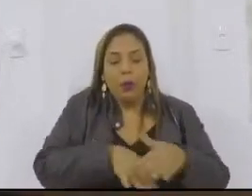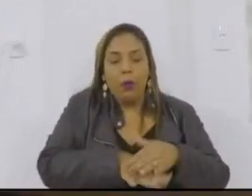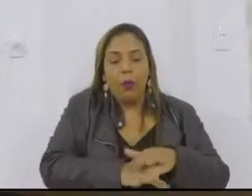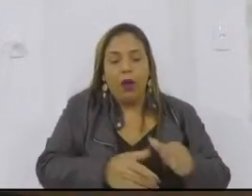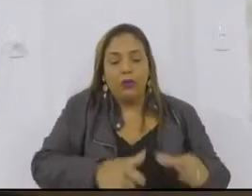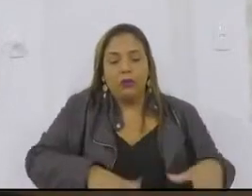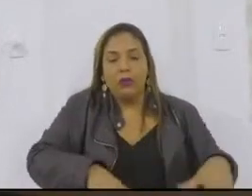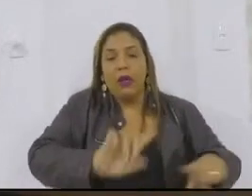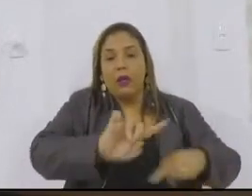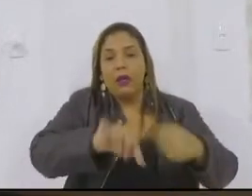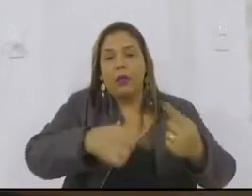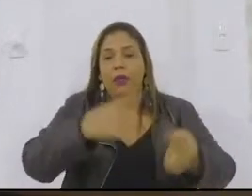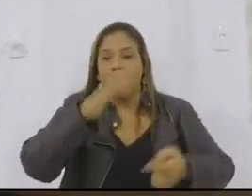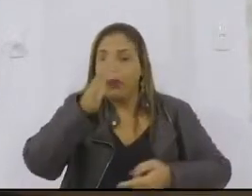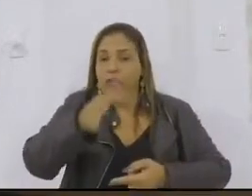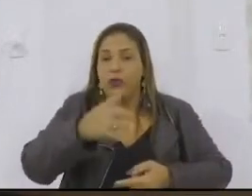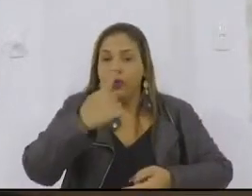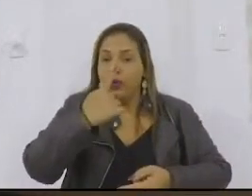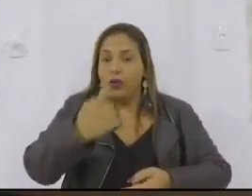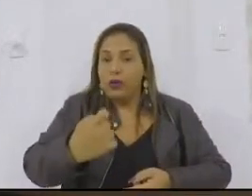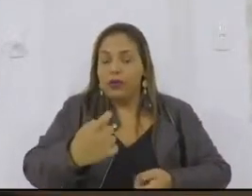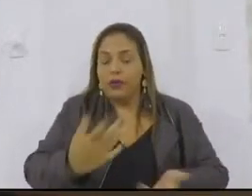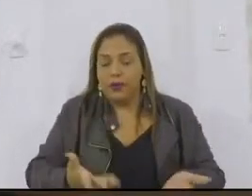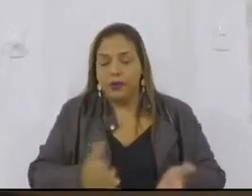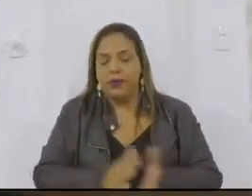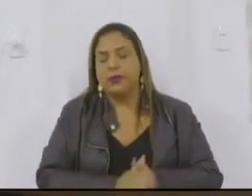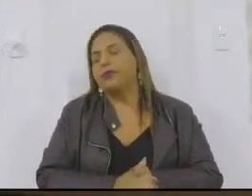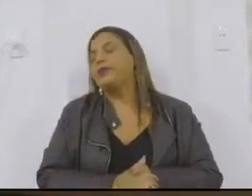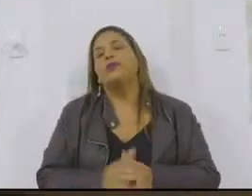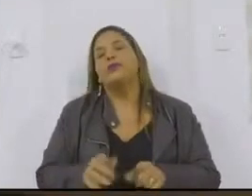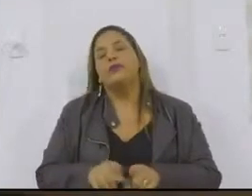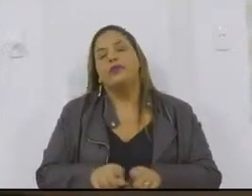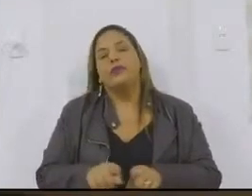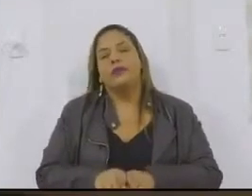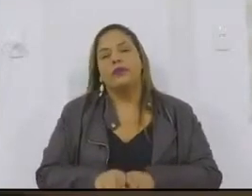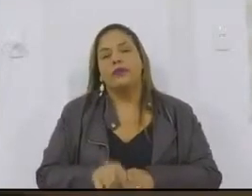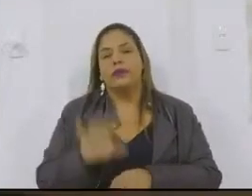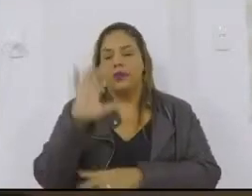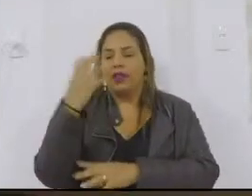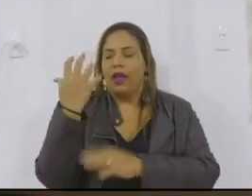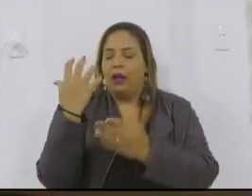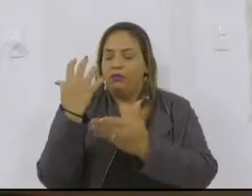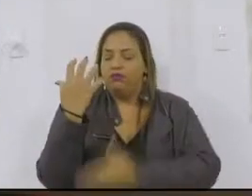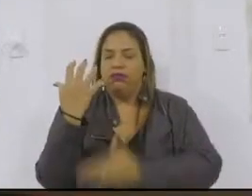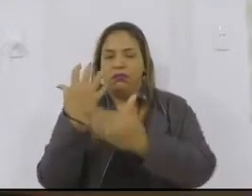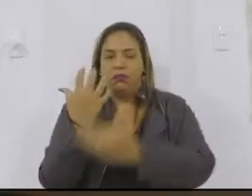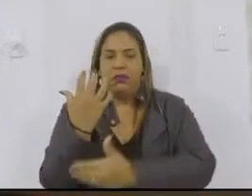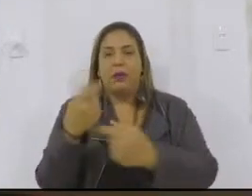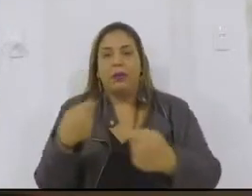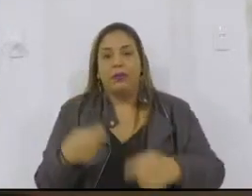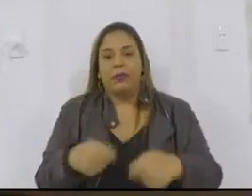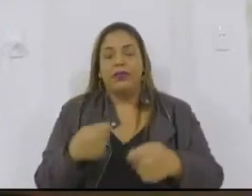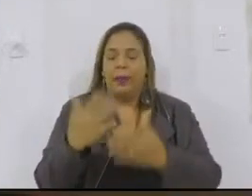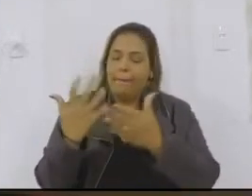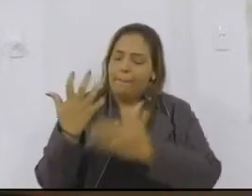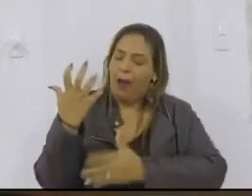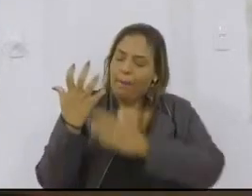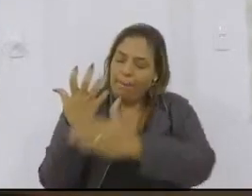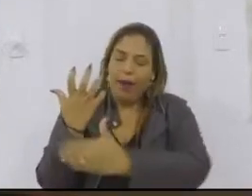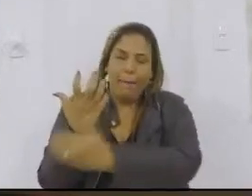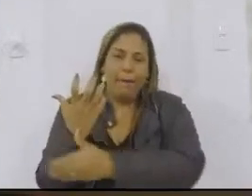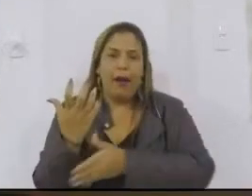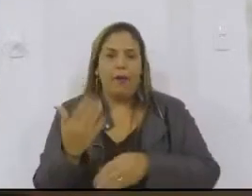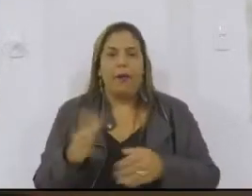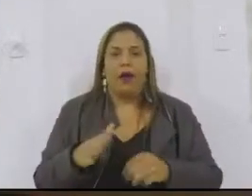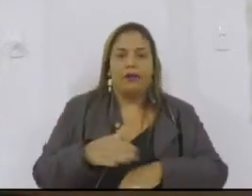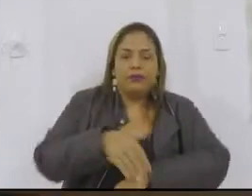Indicação do vereador Delcio, solicitando que determine ao órgão competente a poda de galhos na rua Teófilo Bernardo, esquina com a rua João